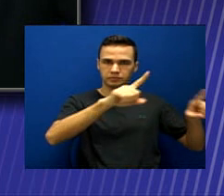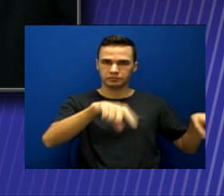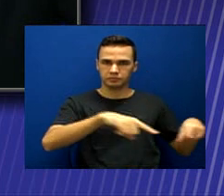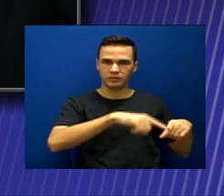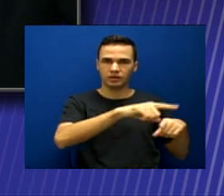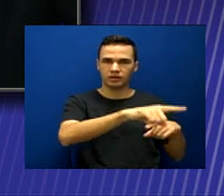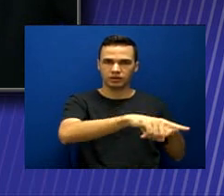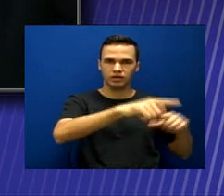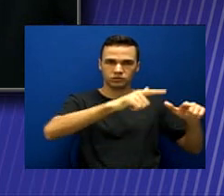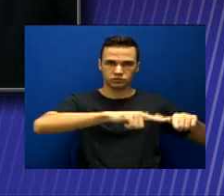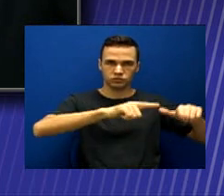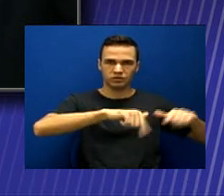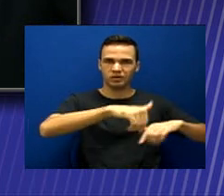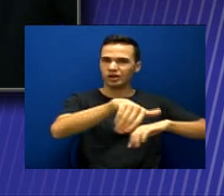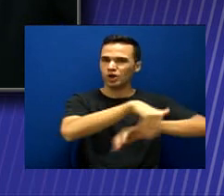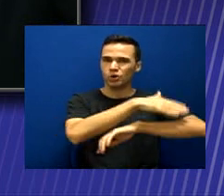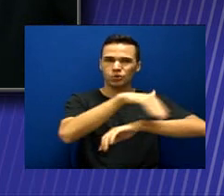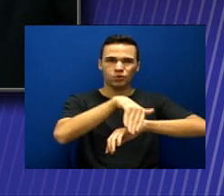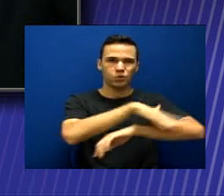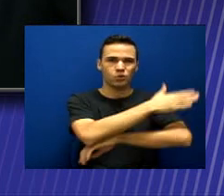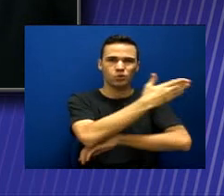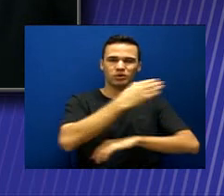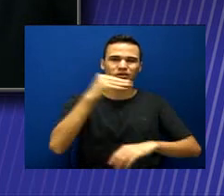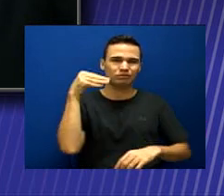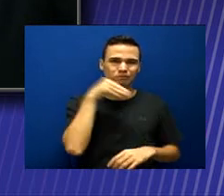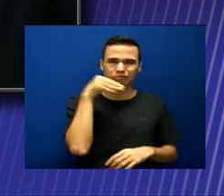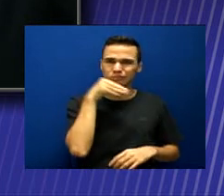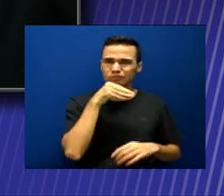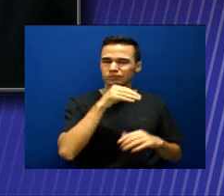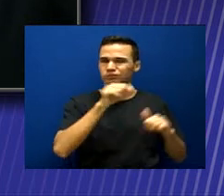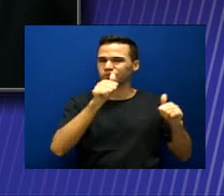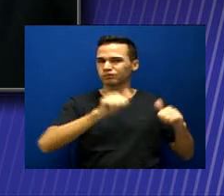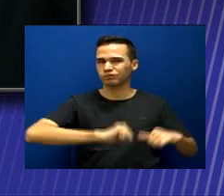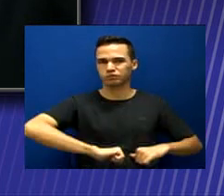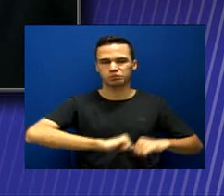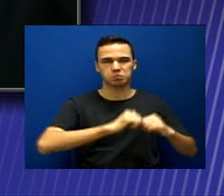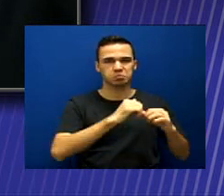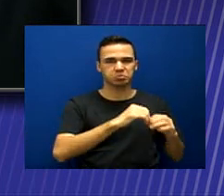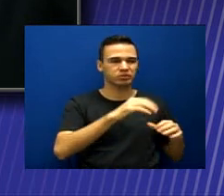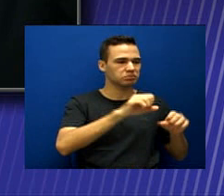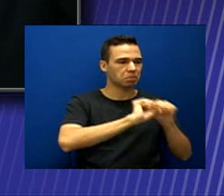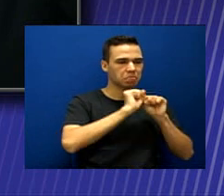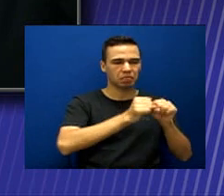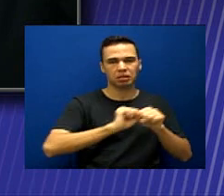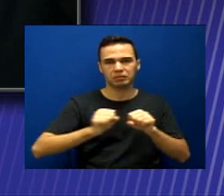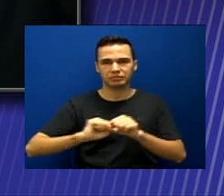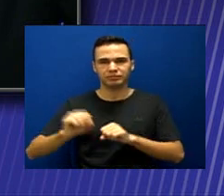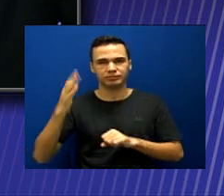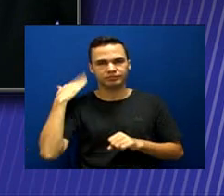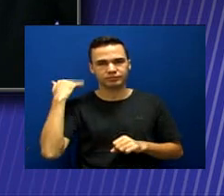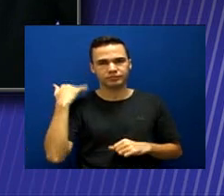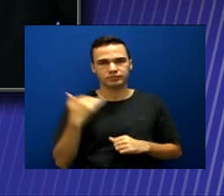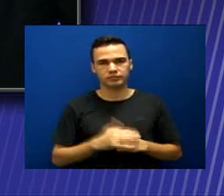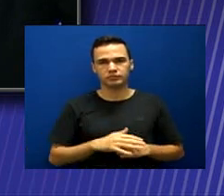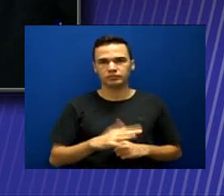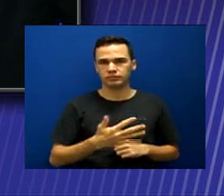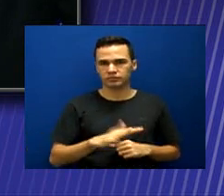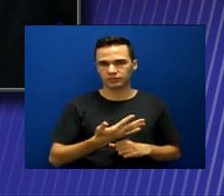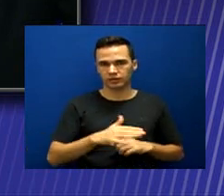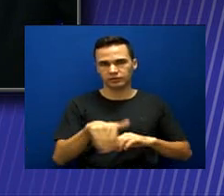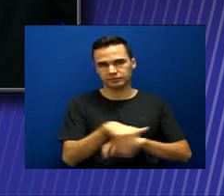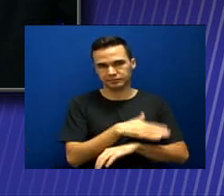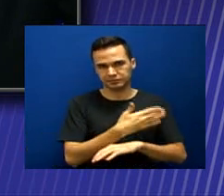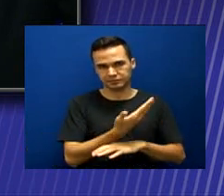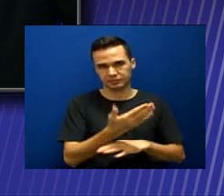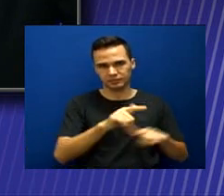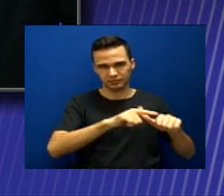a qualidade do asfalto totalmente deteriorado. Sim, concordo plenamente. Enquanto nós tivemos vereador, nós, inclusive, recuperamos mais de 50, umas